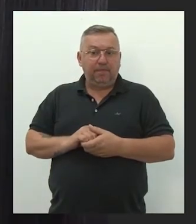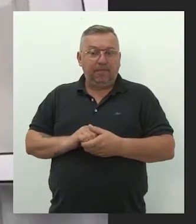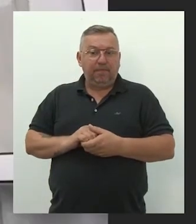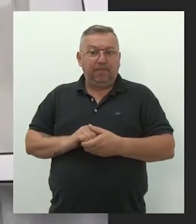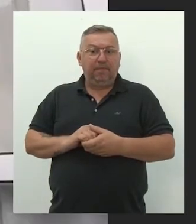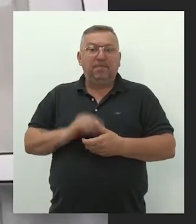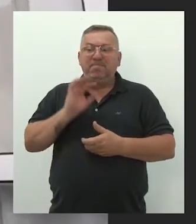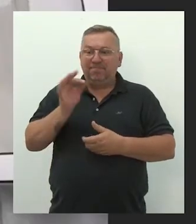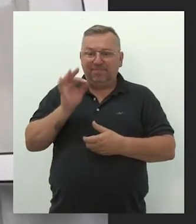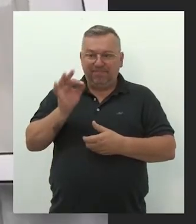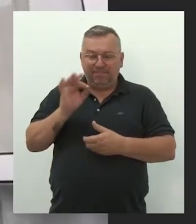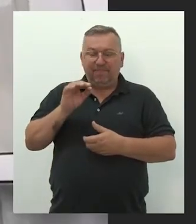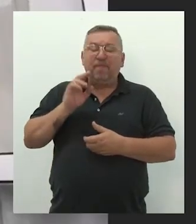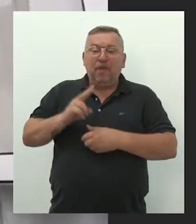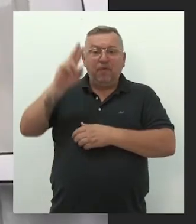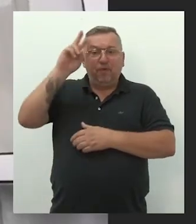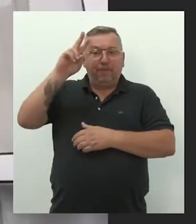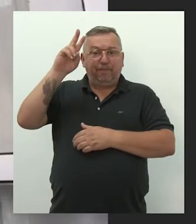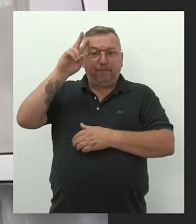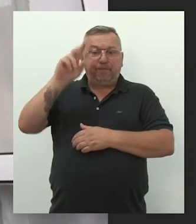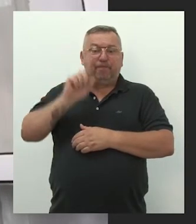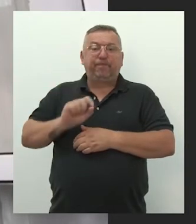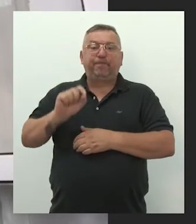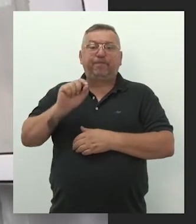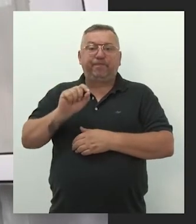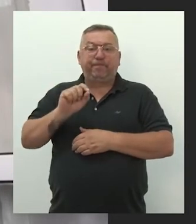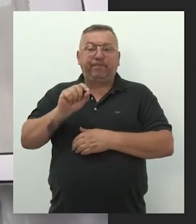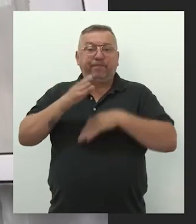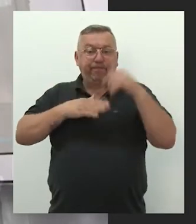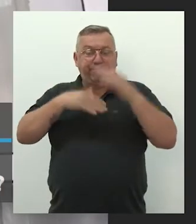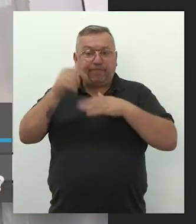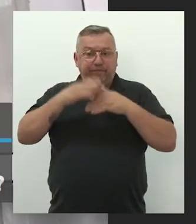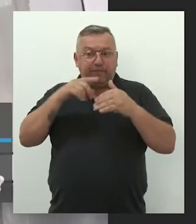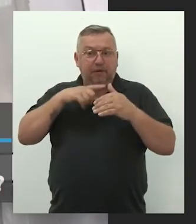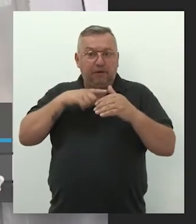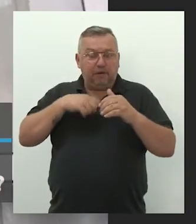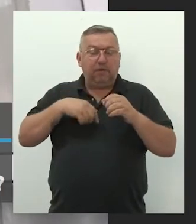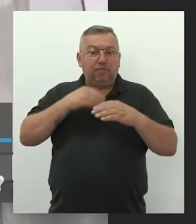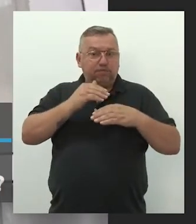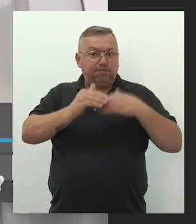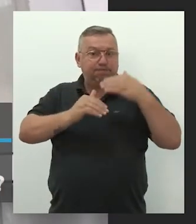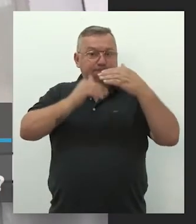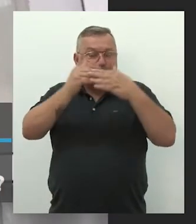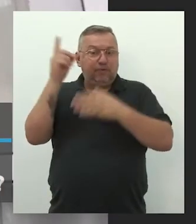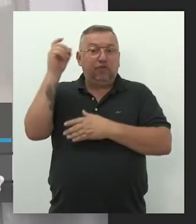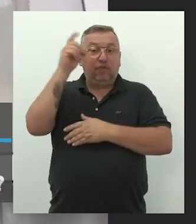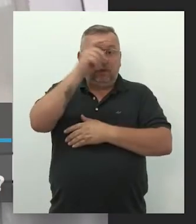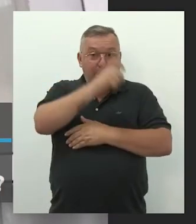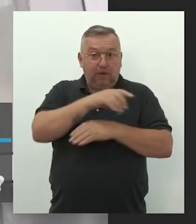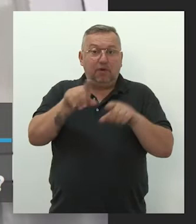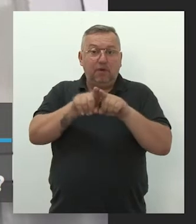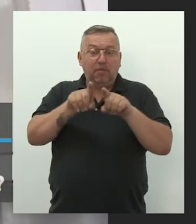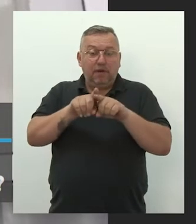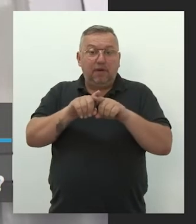Isso mesmo, gente. Sempre lembrando que as habilidades elas têm uma progressão de complexidade, né?